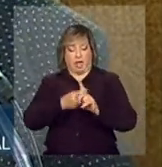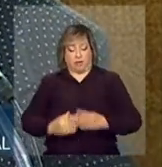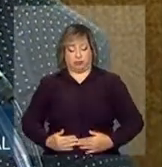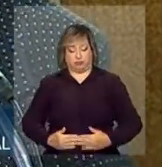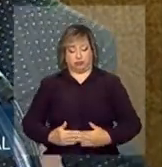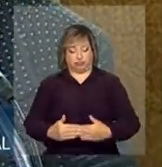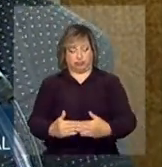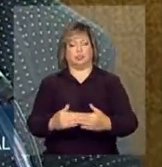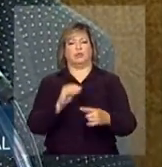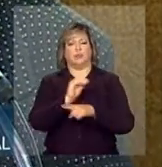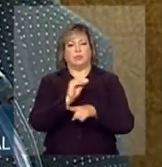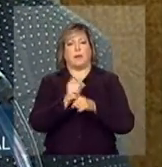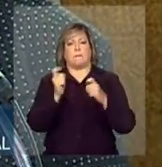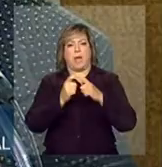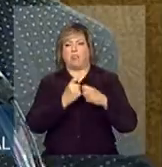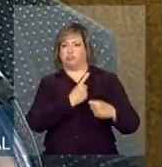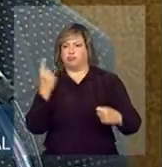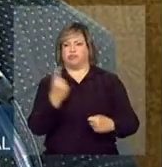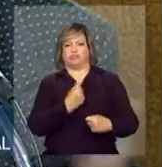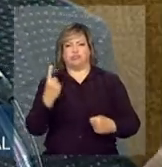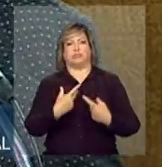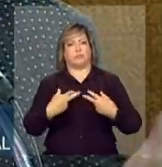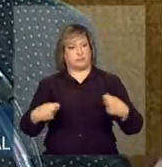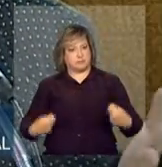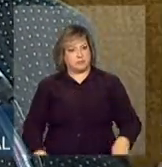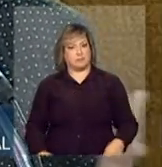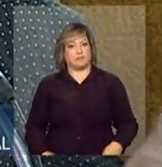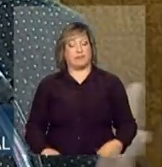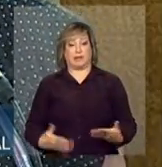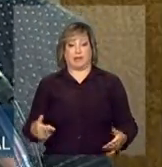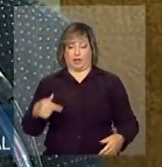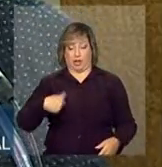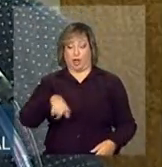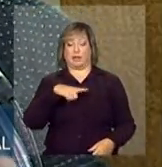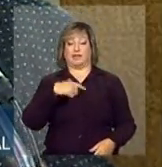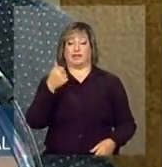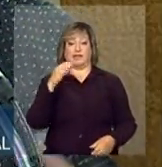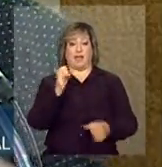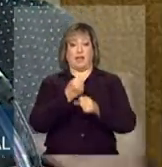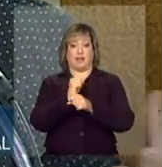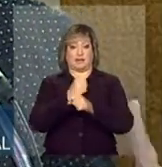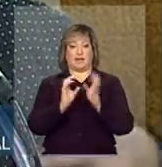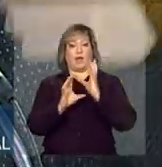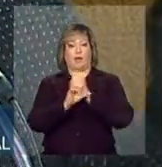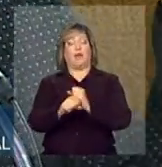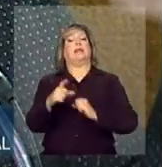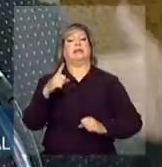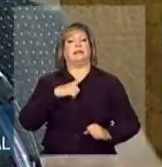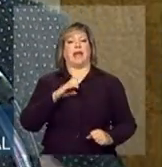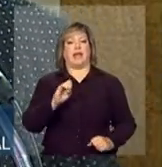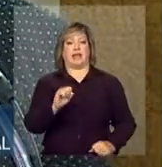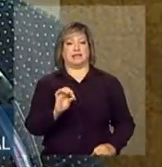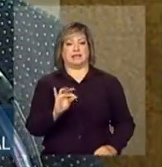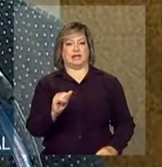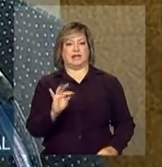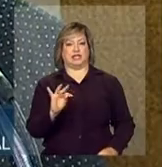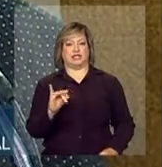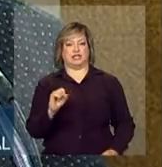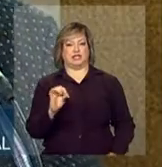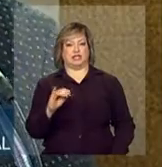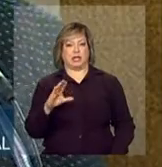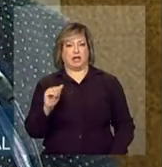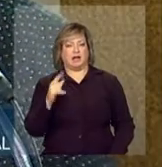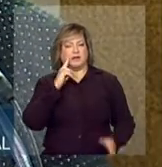portanto, mostrando pela primeira vez o impacto, já que nós temos 10 anos, né, temos hoje dados e estatísticas, não estamos mais discutindo no plano das